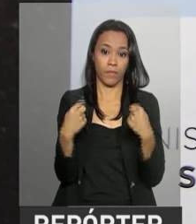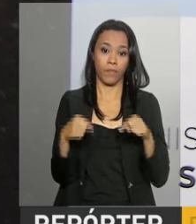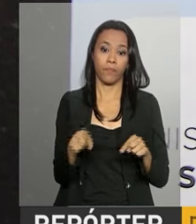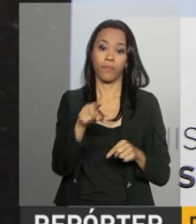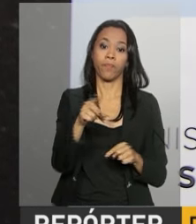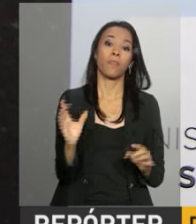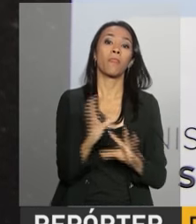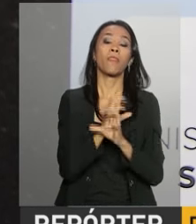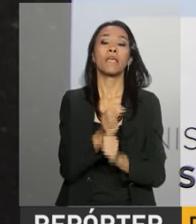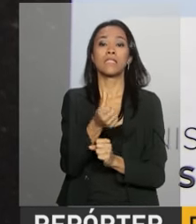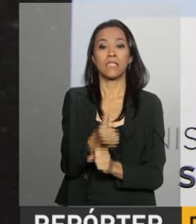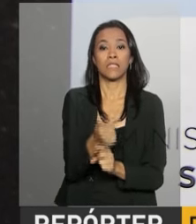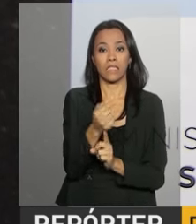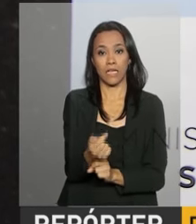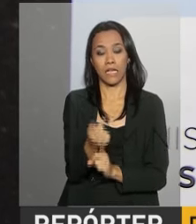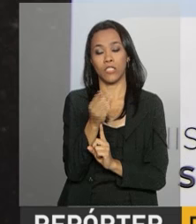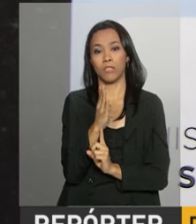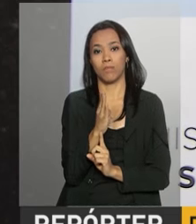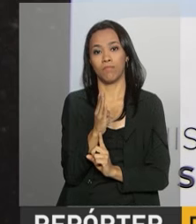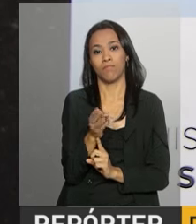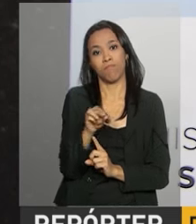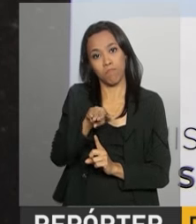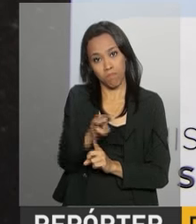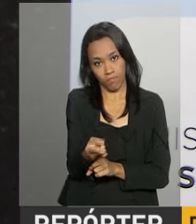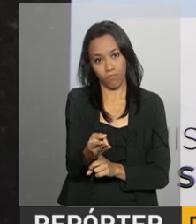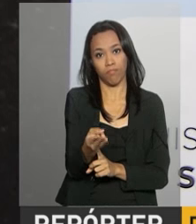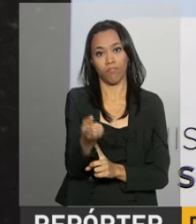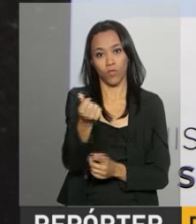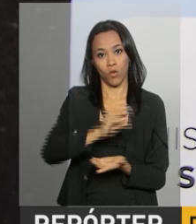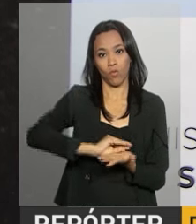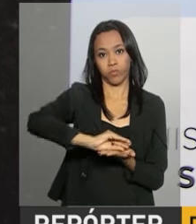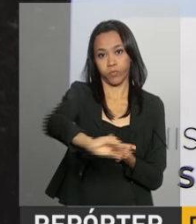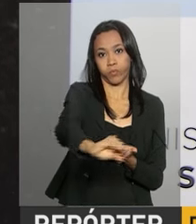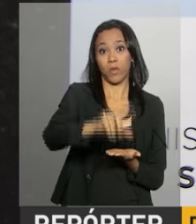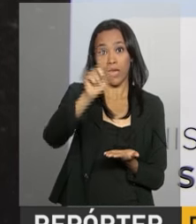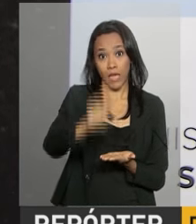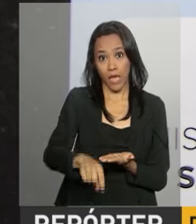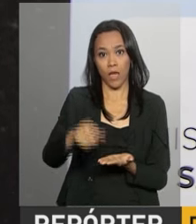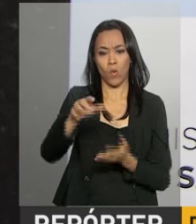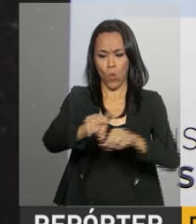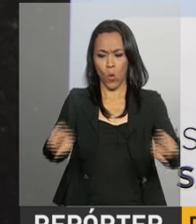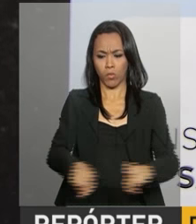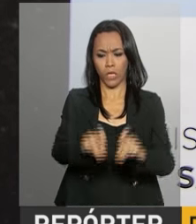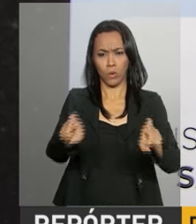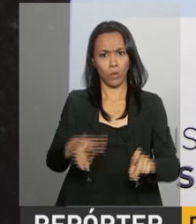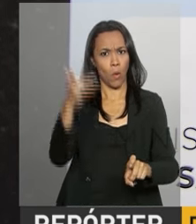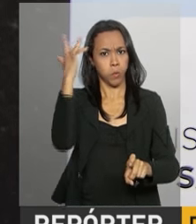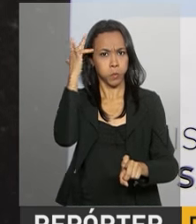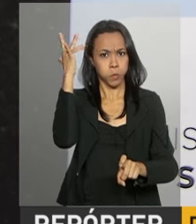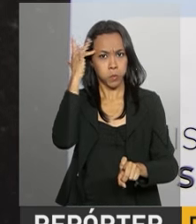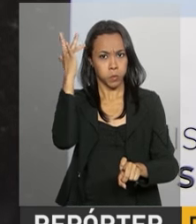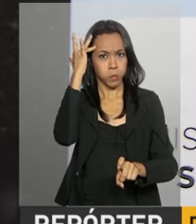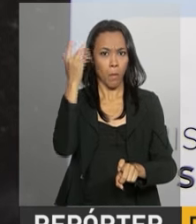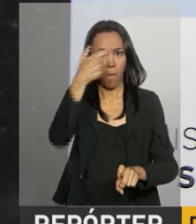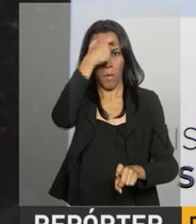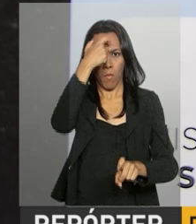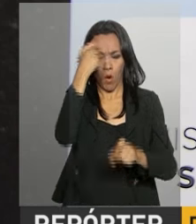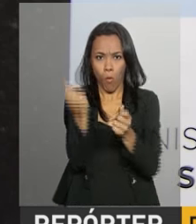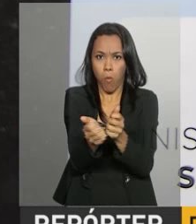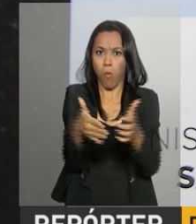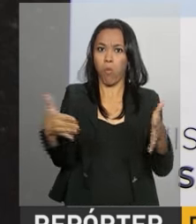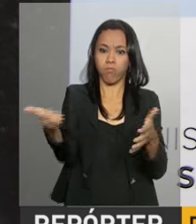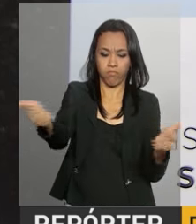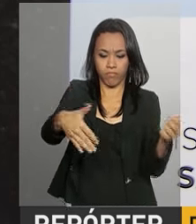67 milhões nessas máquinas que são supercomputadores que são a primeira necessidade